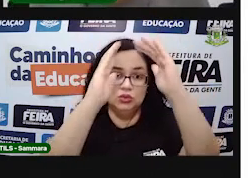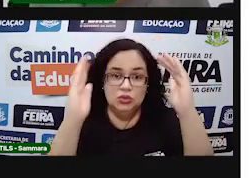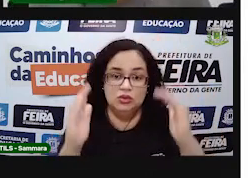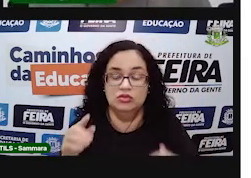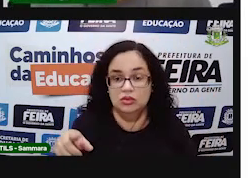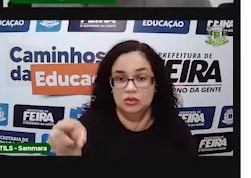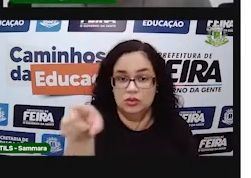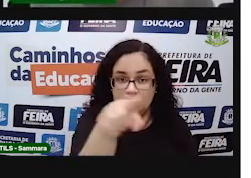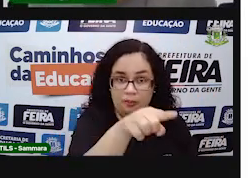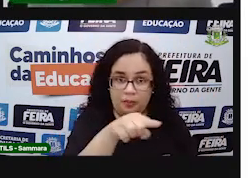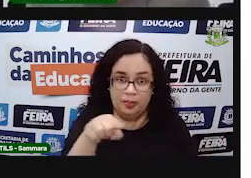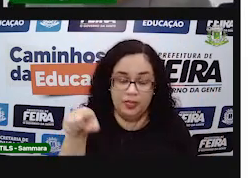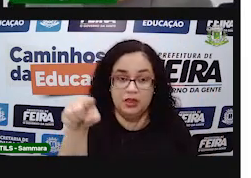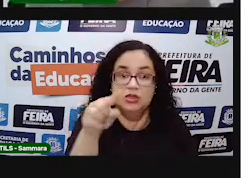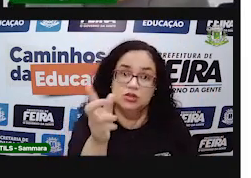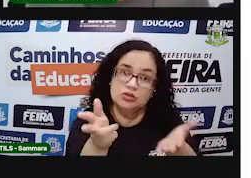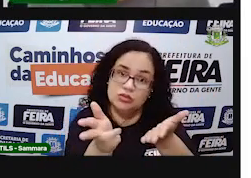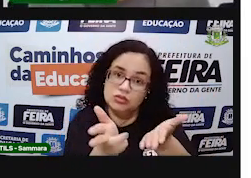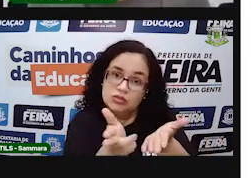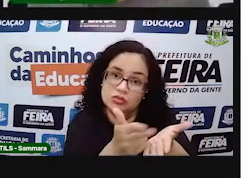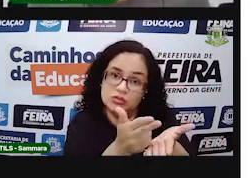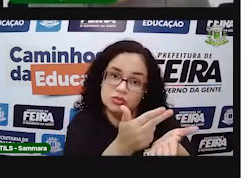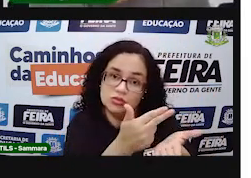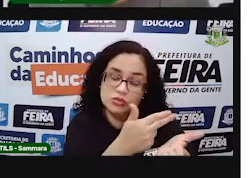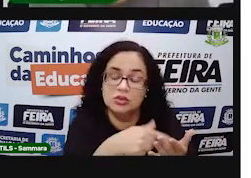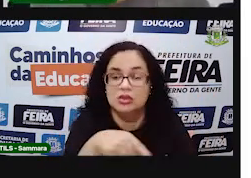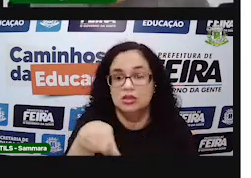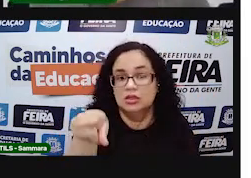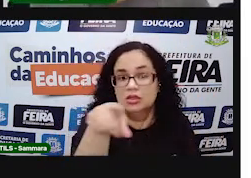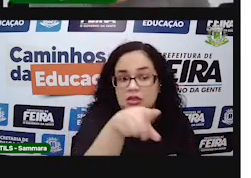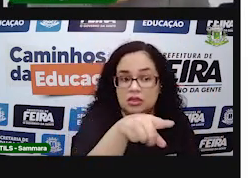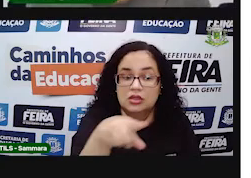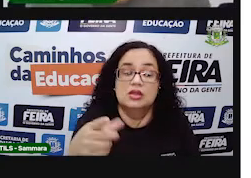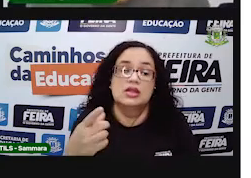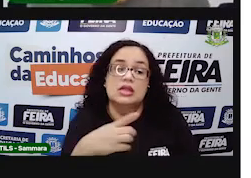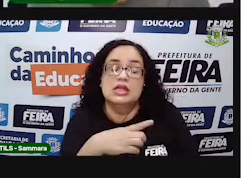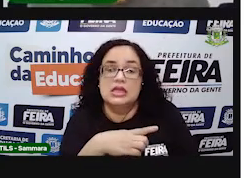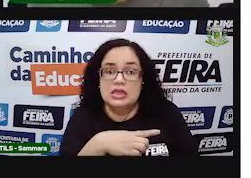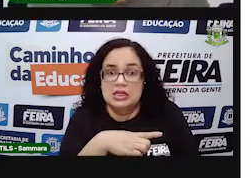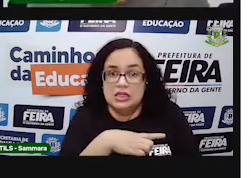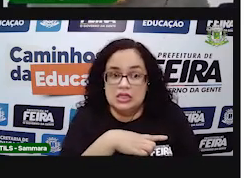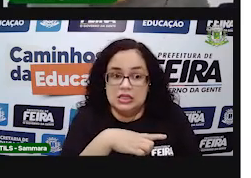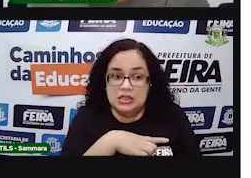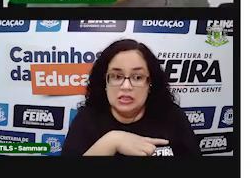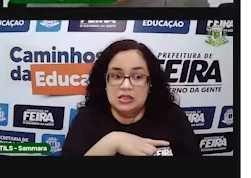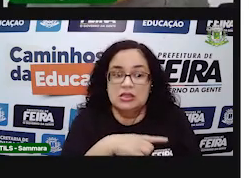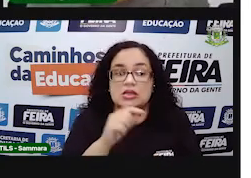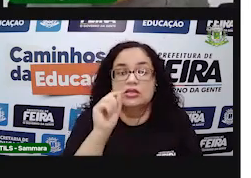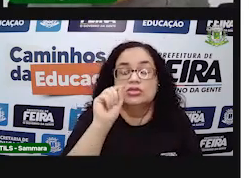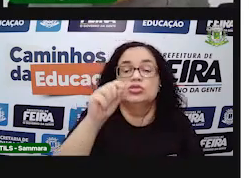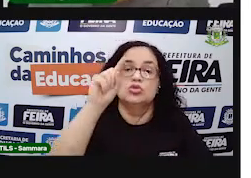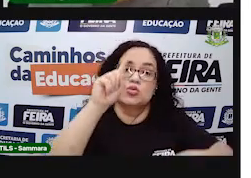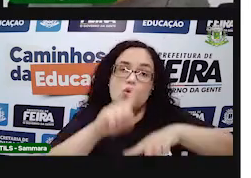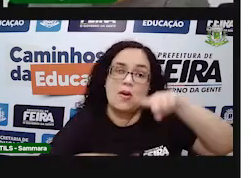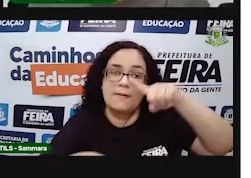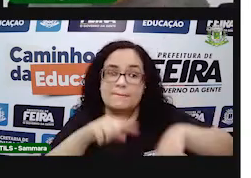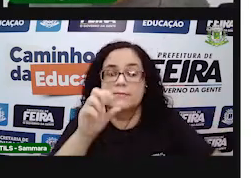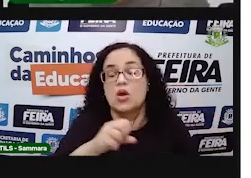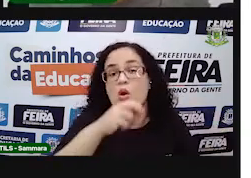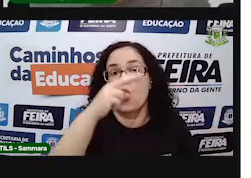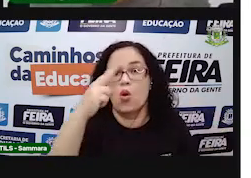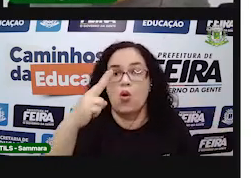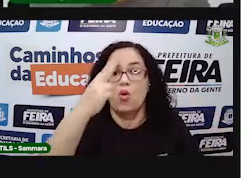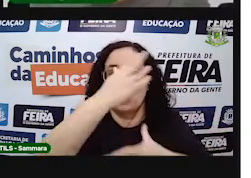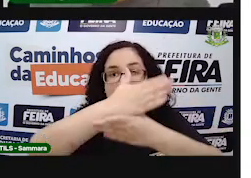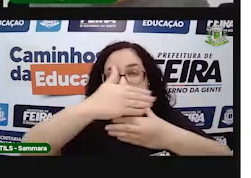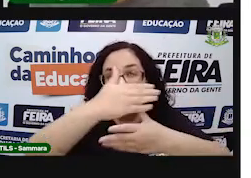forma. Como essas figuras que estão aparecendo aí, figuras que estão trazendo algum tipo de